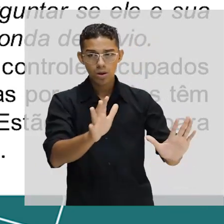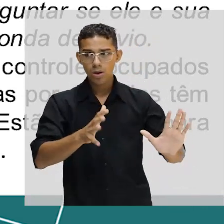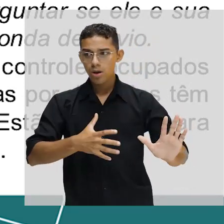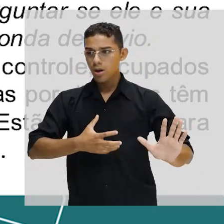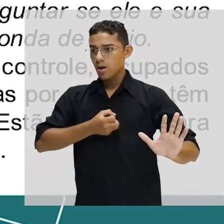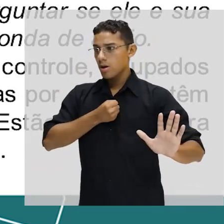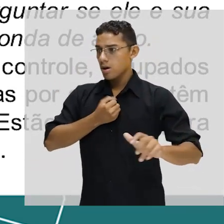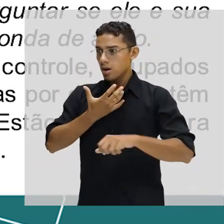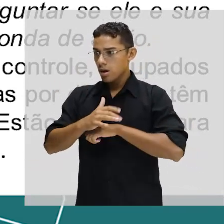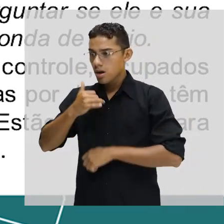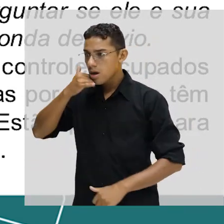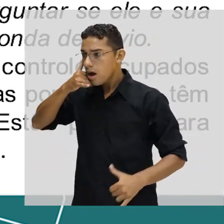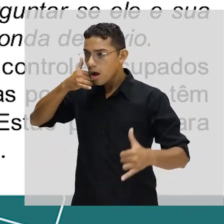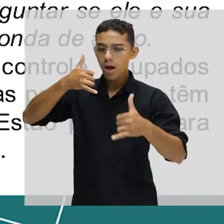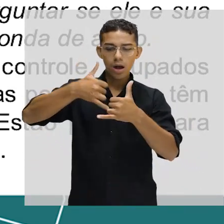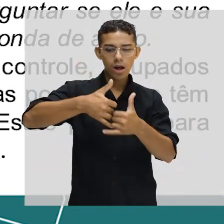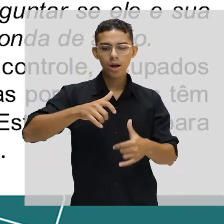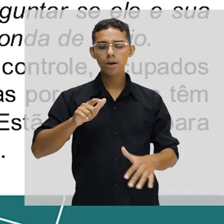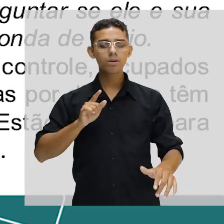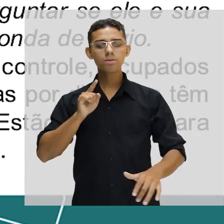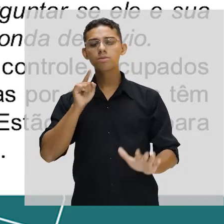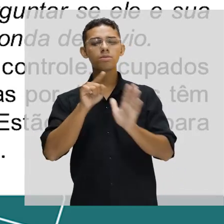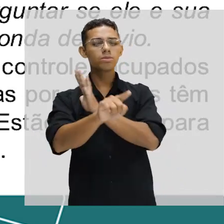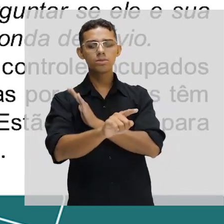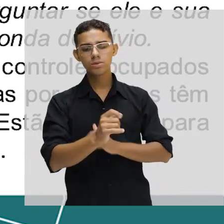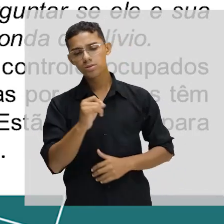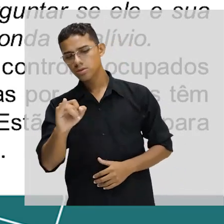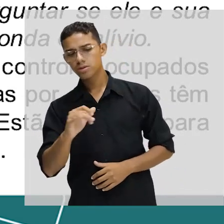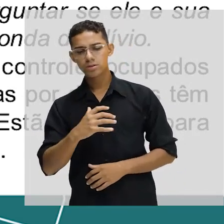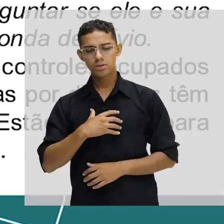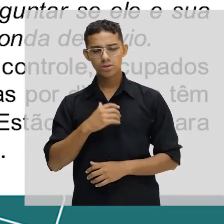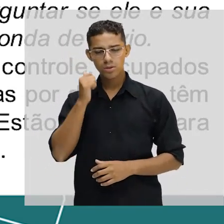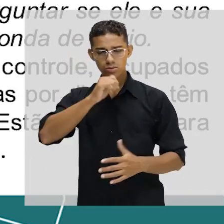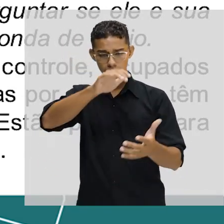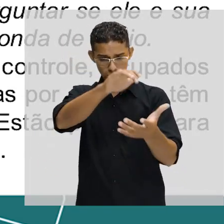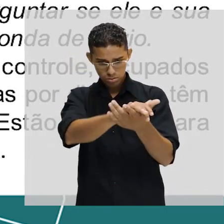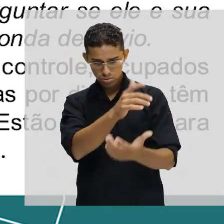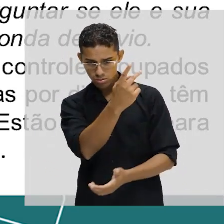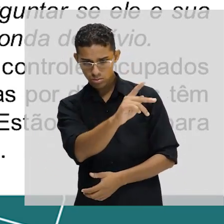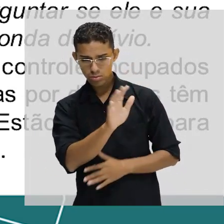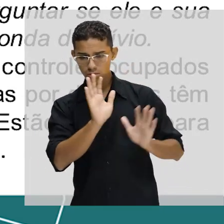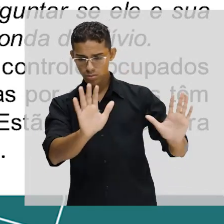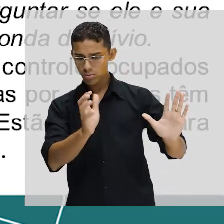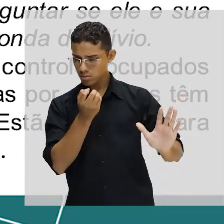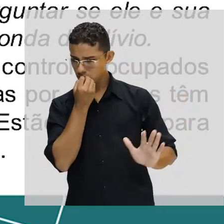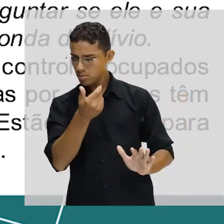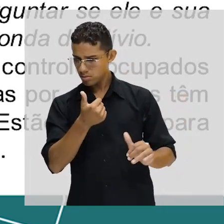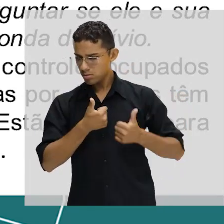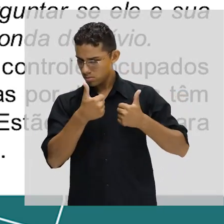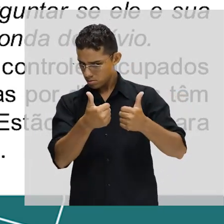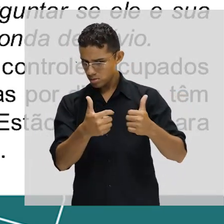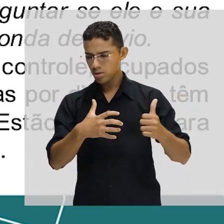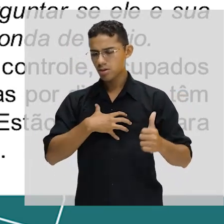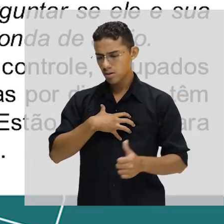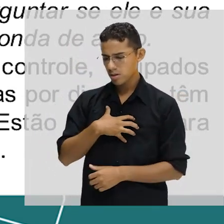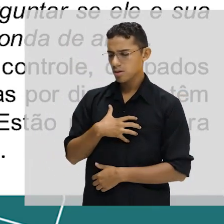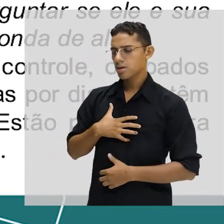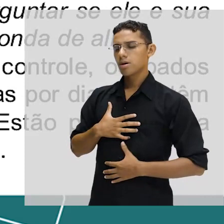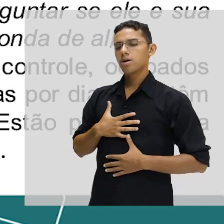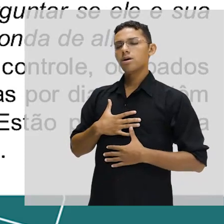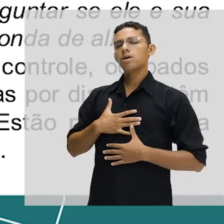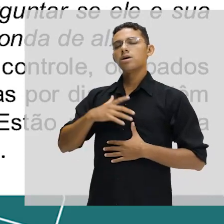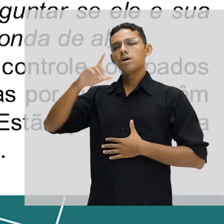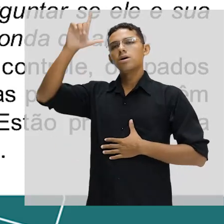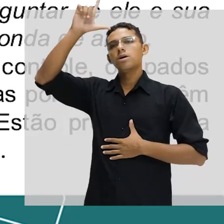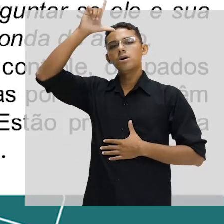coragem para ligar para ele, para perguntar se ele e sua companheira estavam bem. Eles estavam e eu senti uma onda